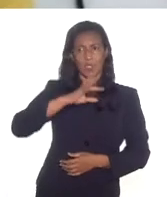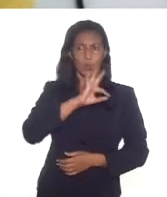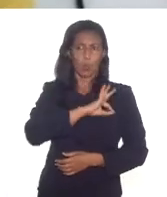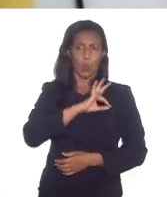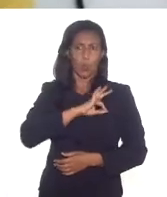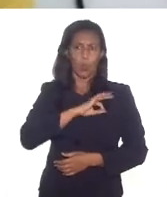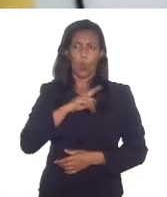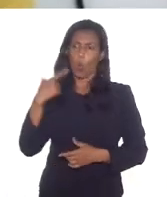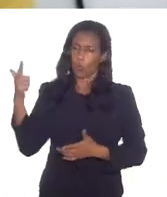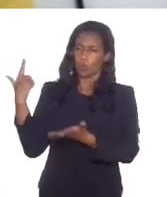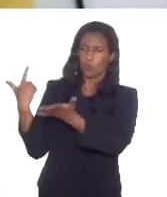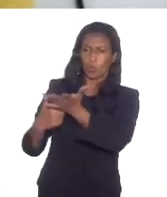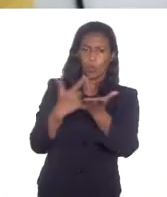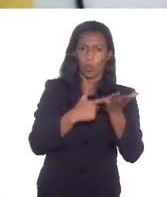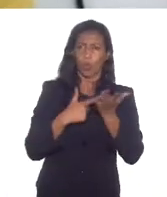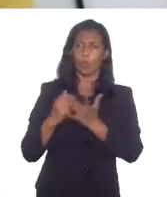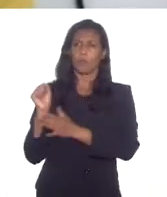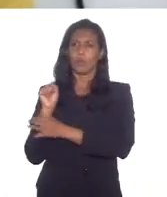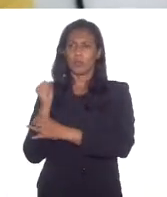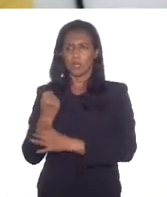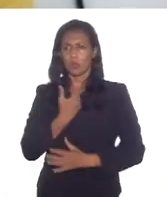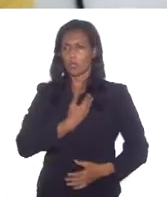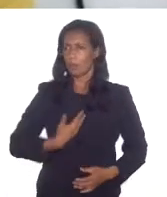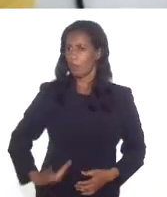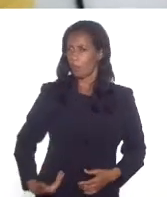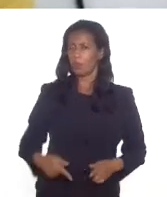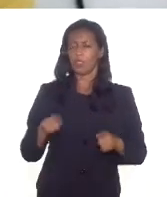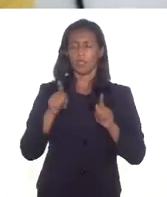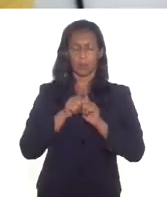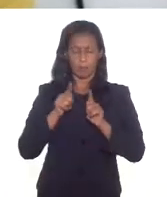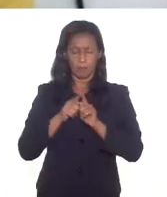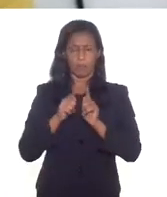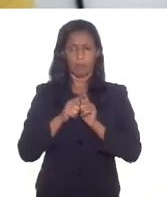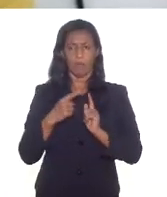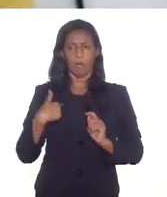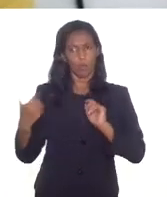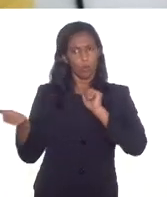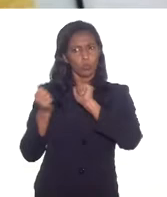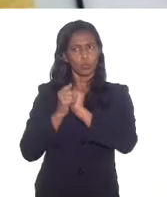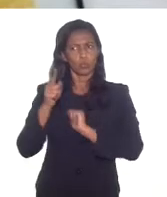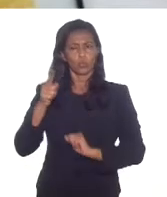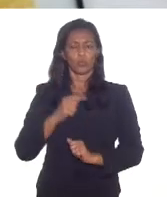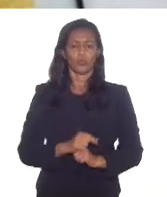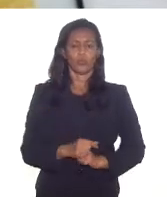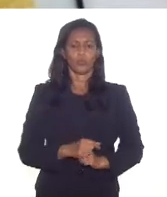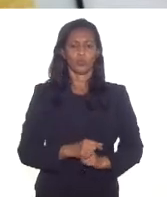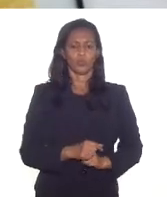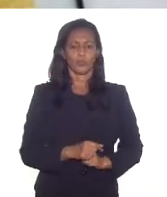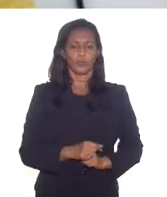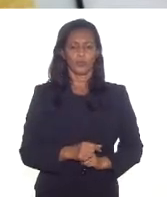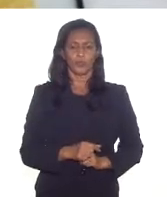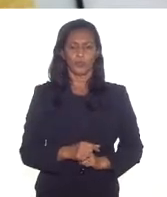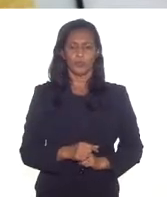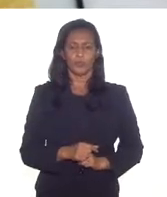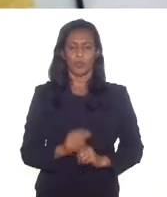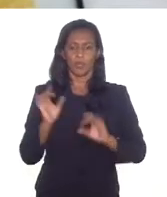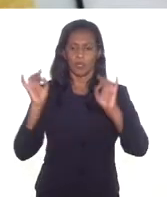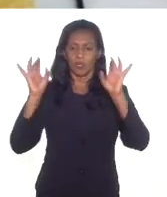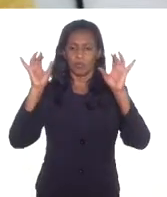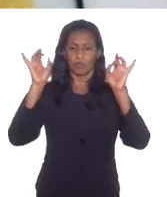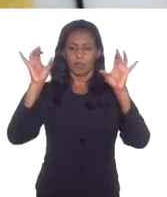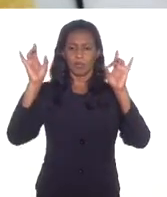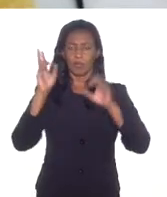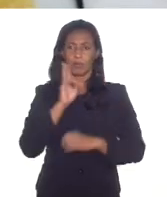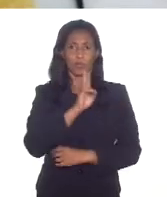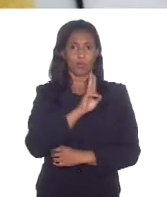Excelência tem com a segurança pública também. Então, faço aqui o meu desagravo a isso que está circulando aí na Zona Oeste, especialmente em